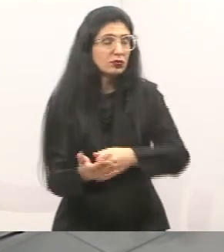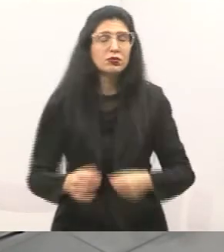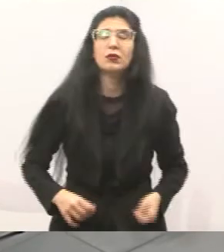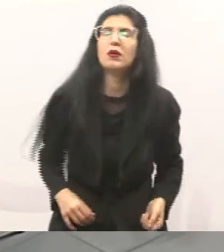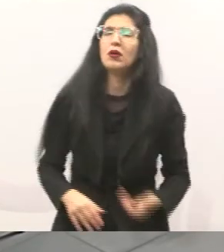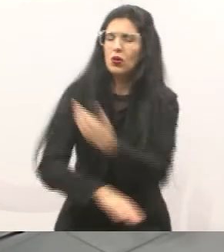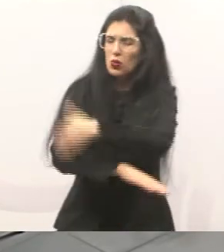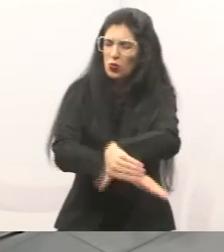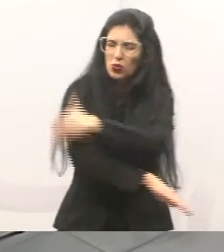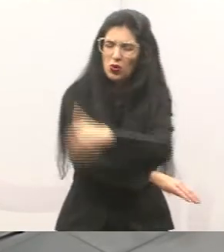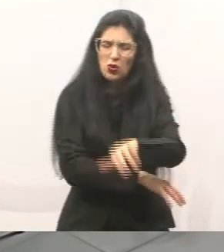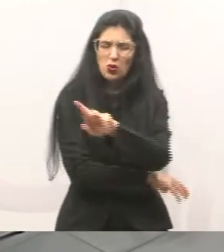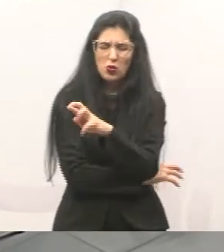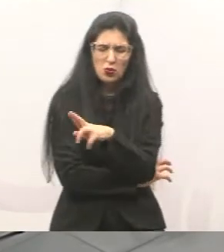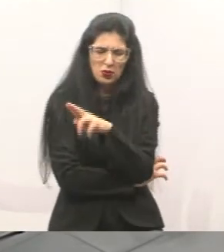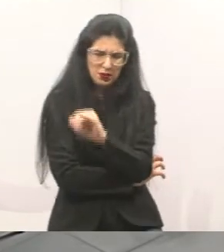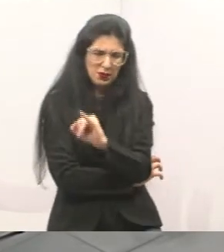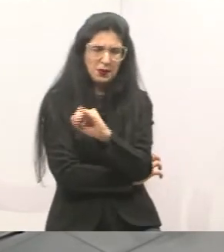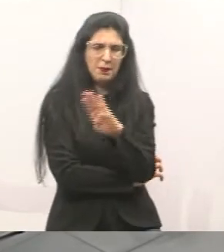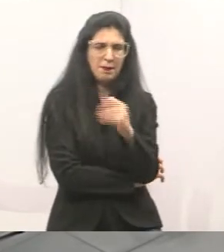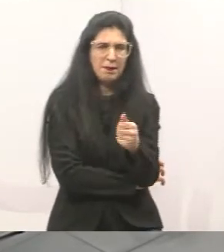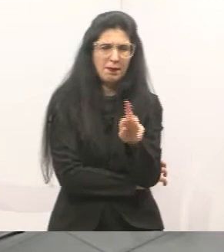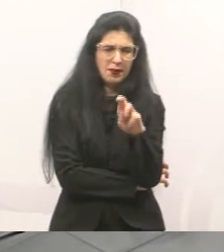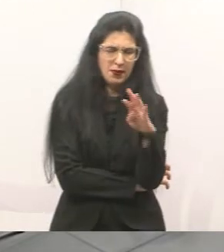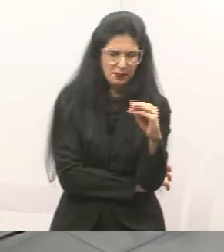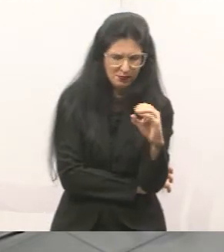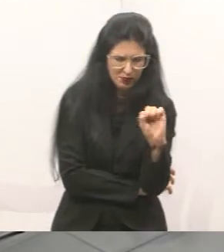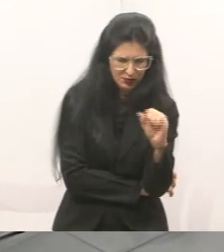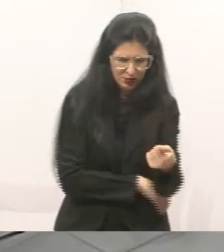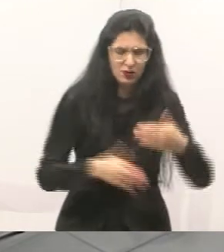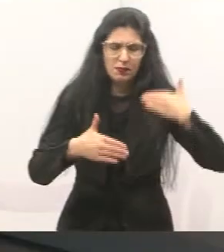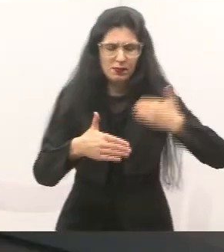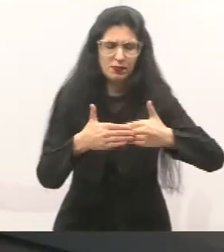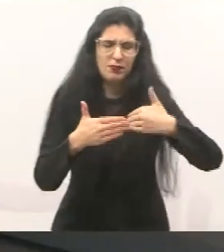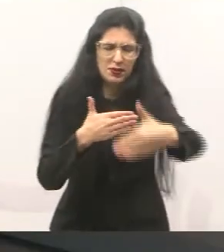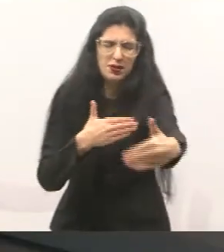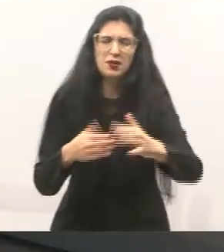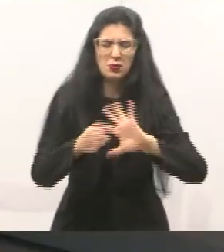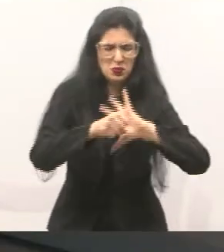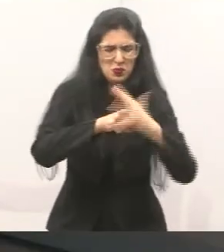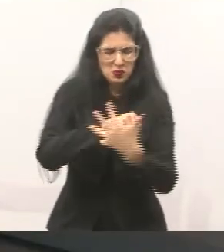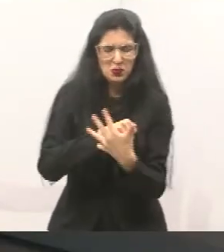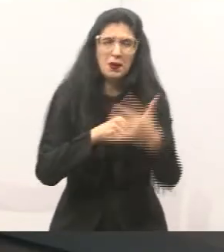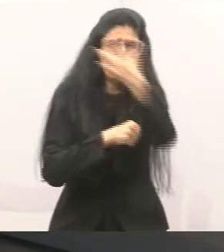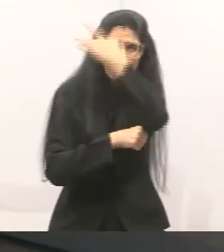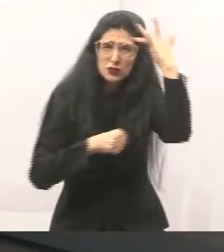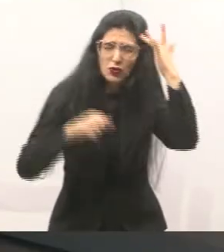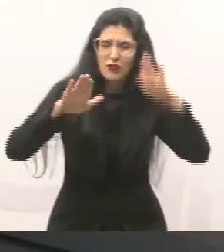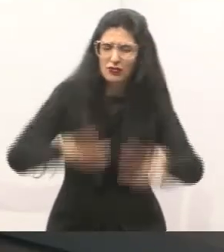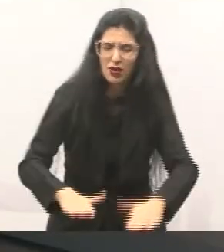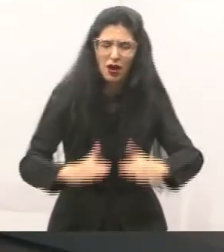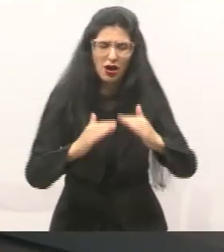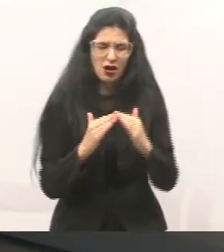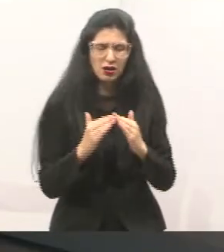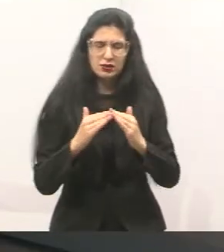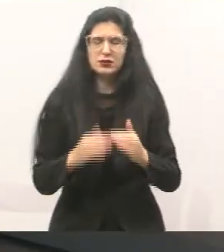gente entende que nesse momento de pandemia, de isolamento social e tudo mais,